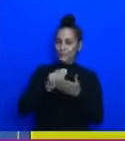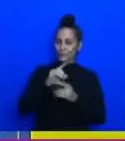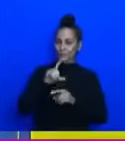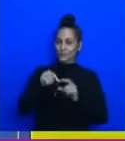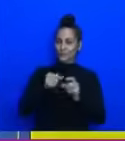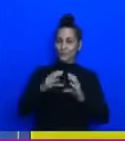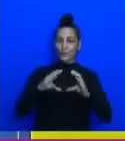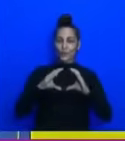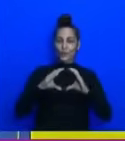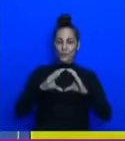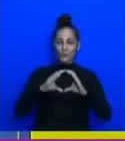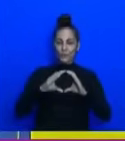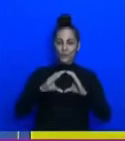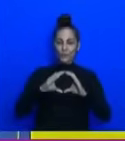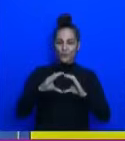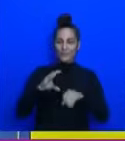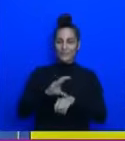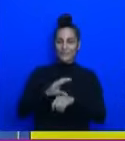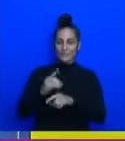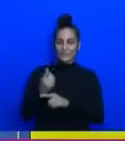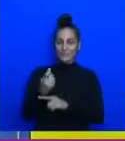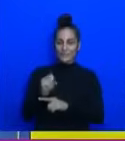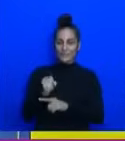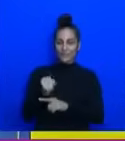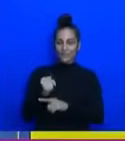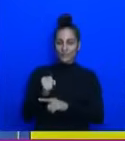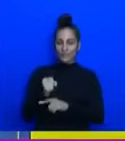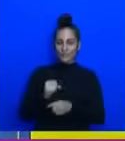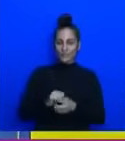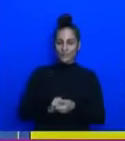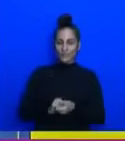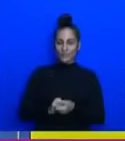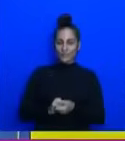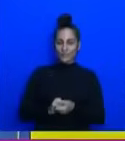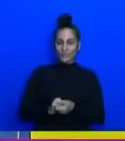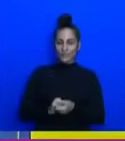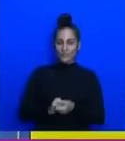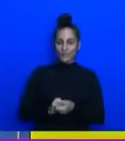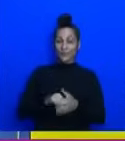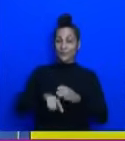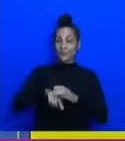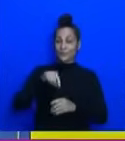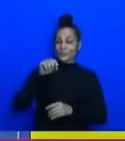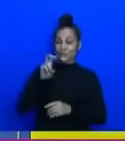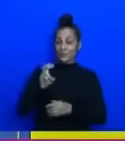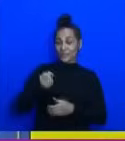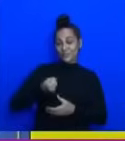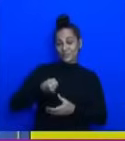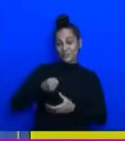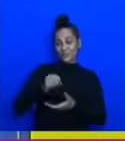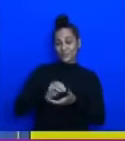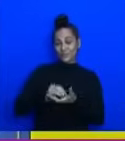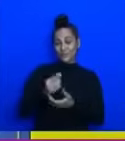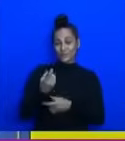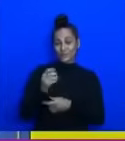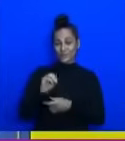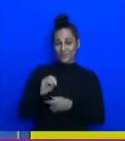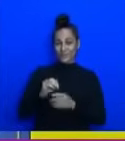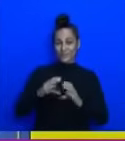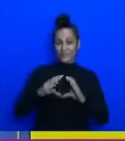começando. Bola cinza 18. Cinza número 18. Foram sorteados 5 números, faltam